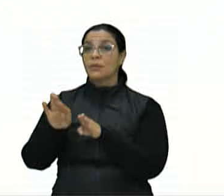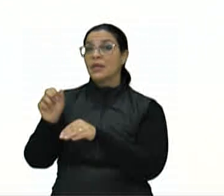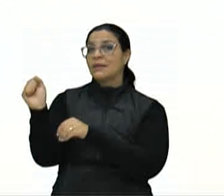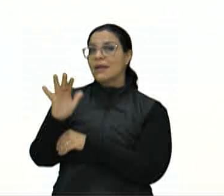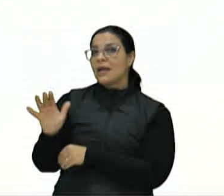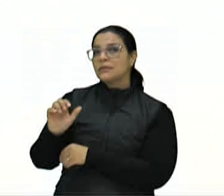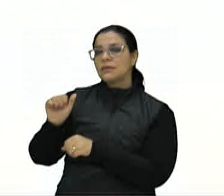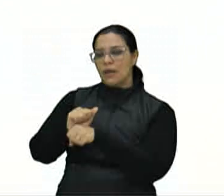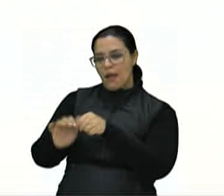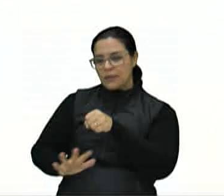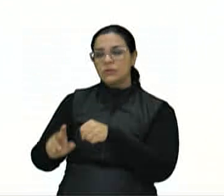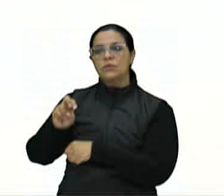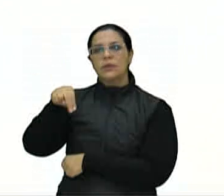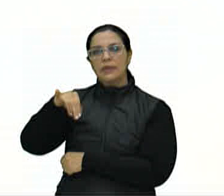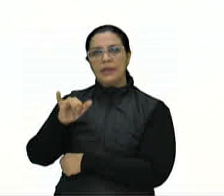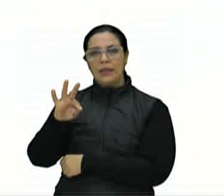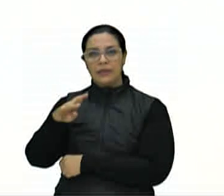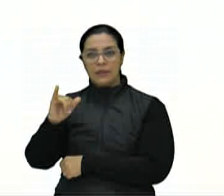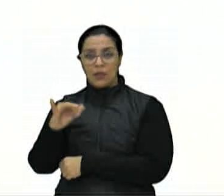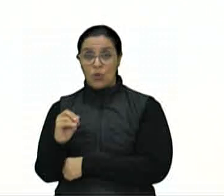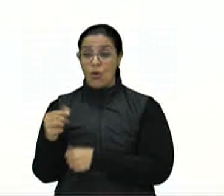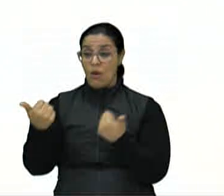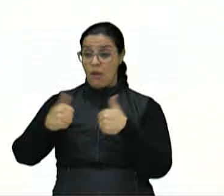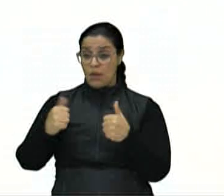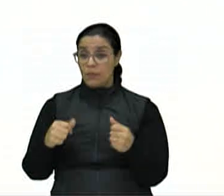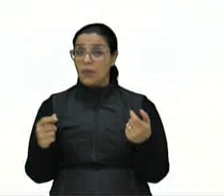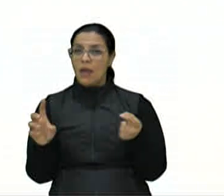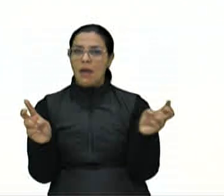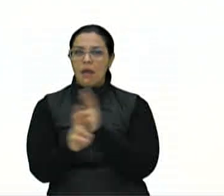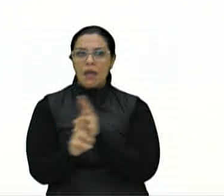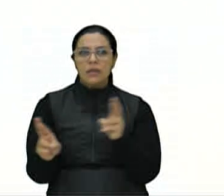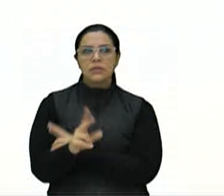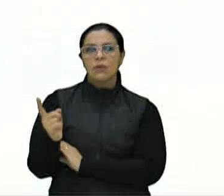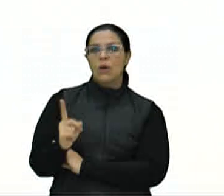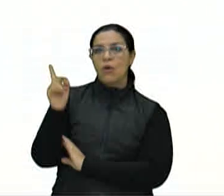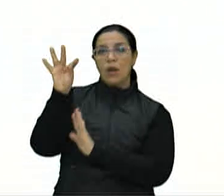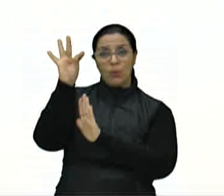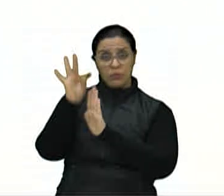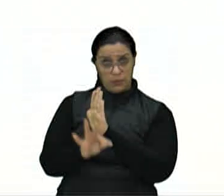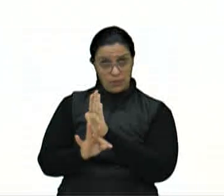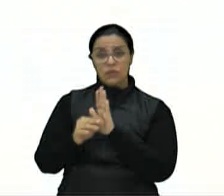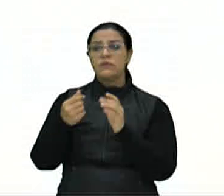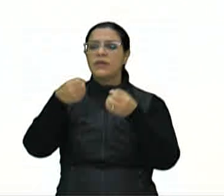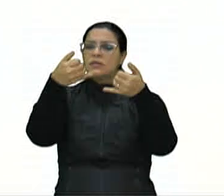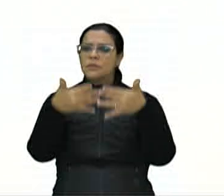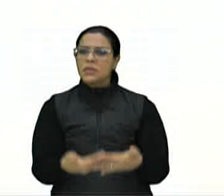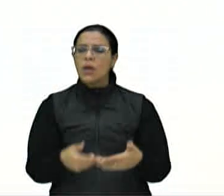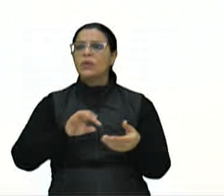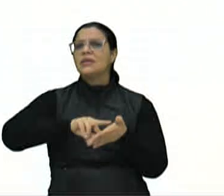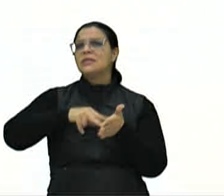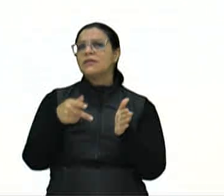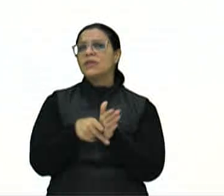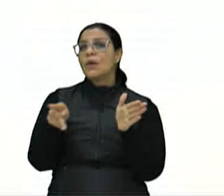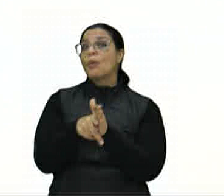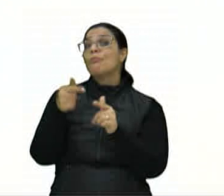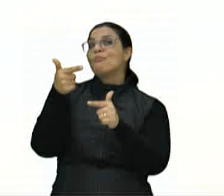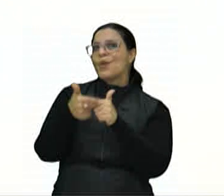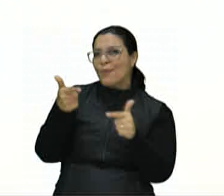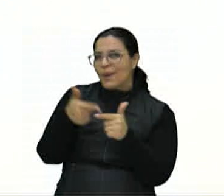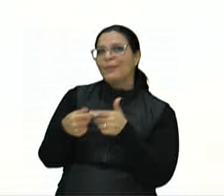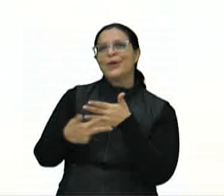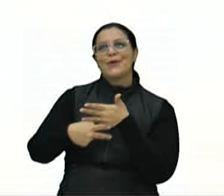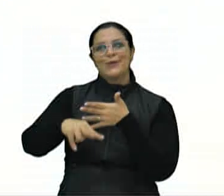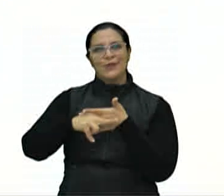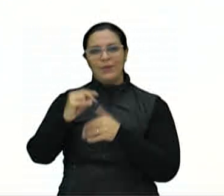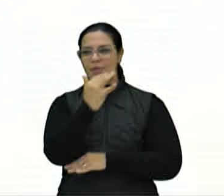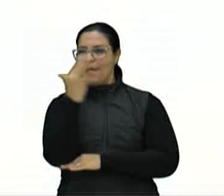Com base nessas informações, relacionando com química, você elabora um texto falando sobre os danos